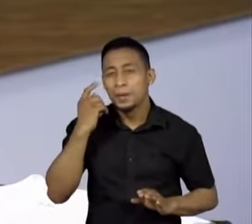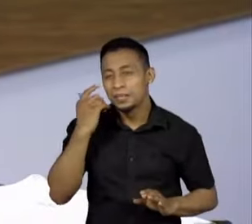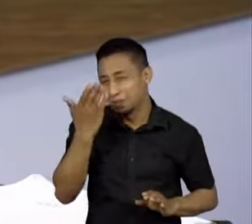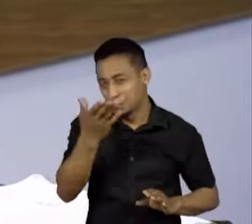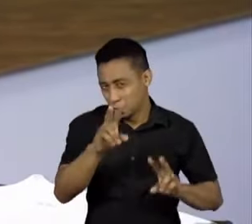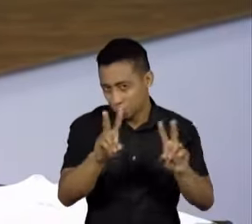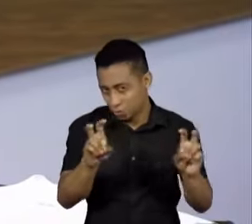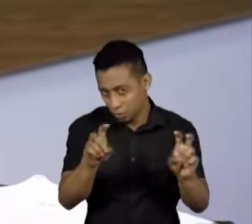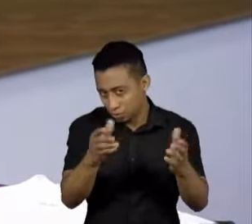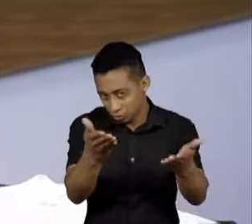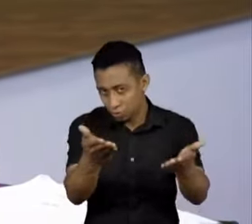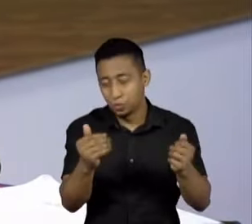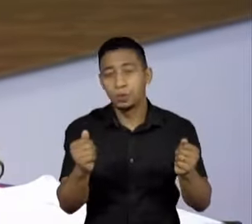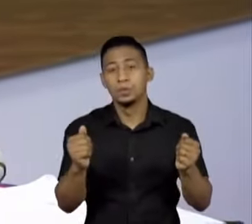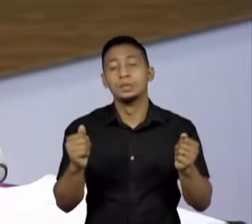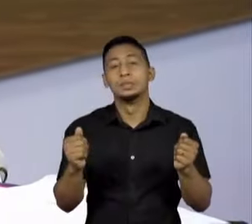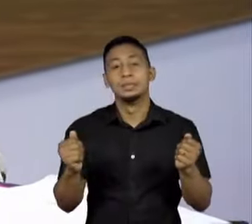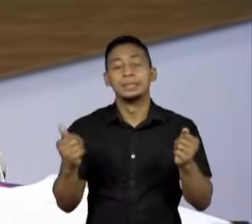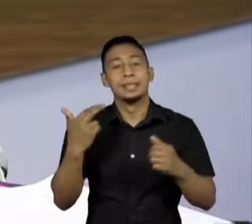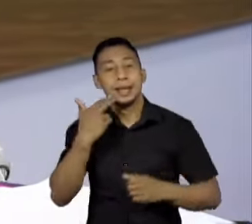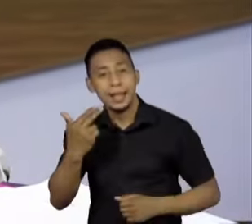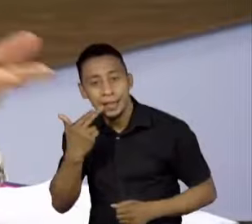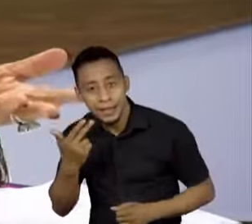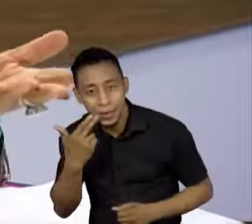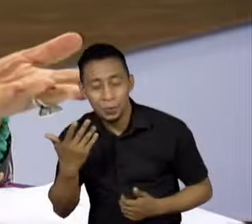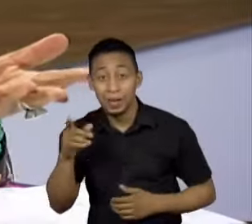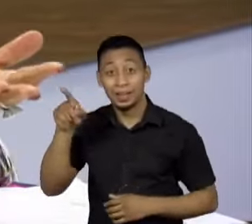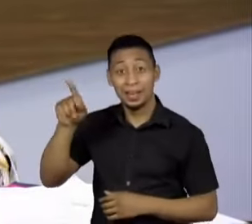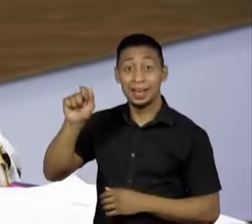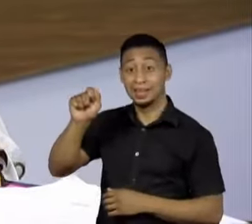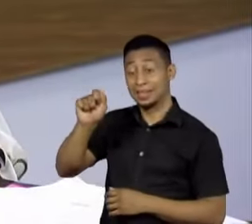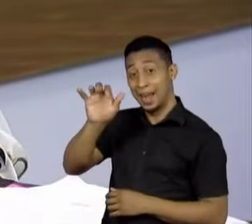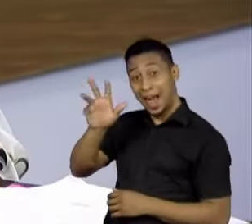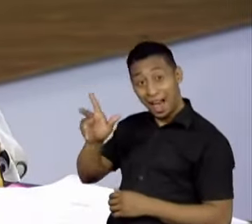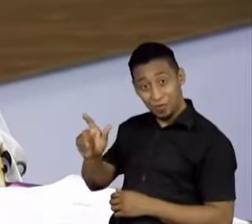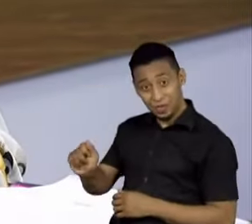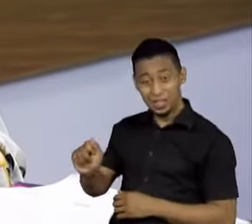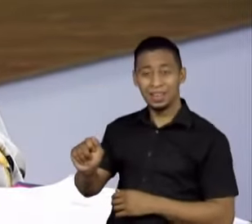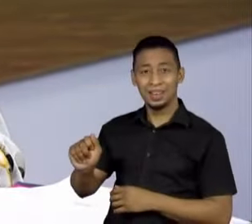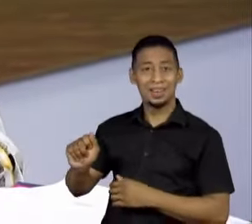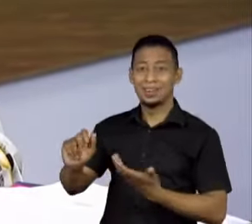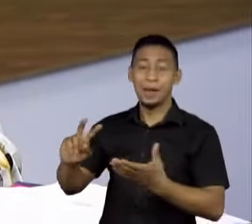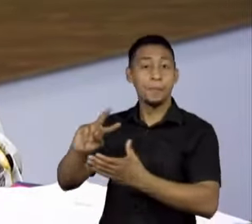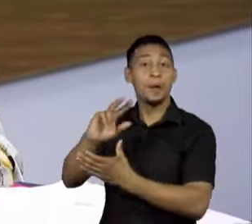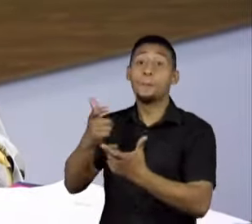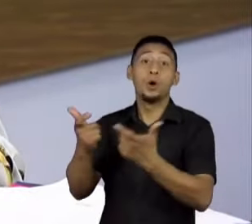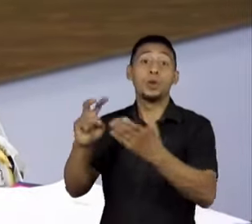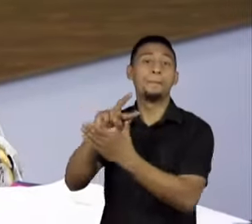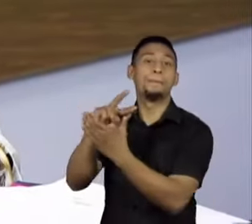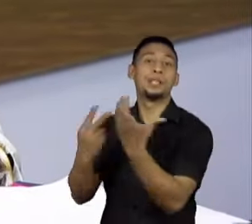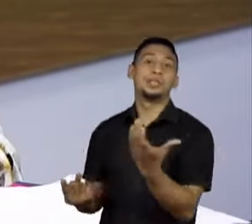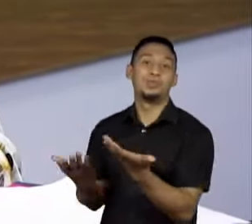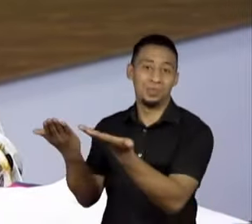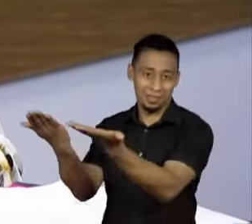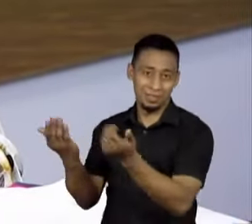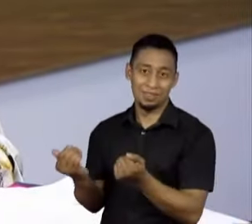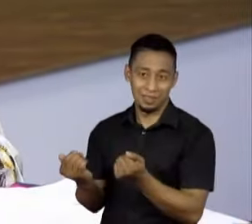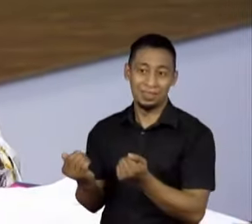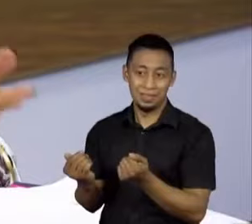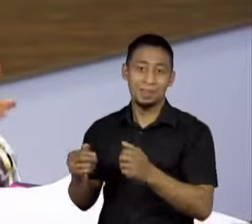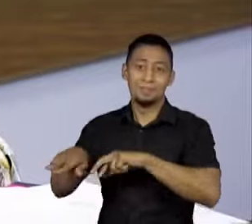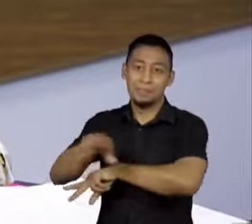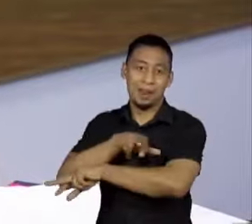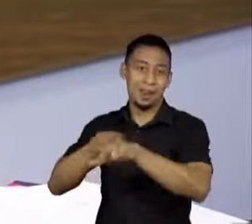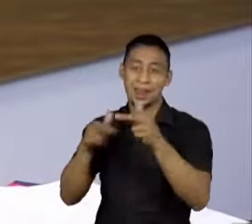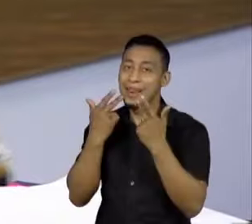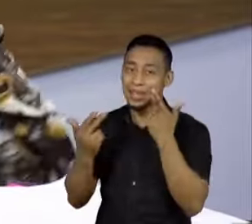sobre esse assunto da língua, a África, por exemplo, toda é bilíngue, né? A gente e a gente, cadê a nossa língua mãe?